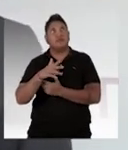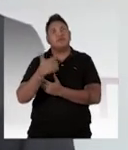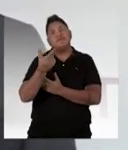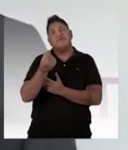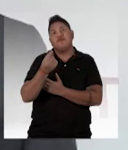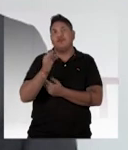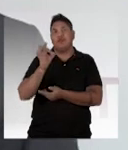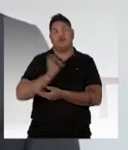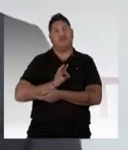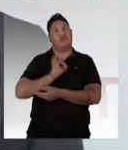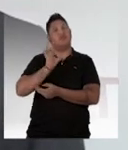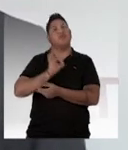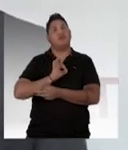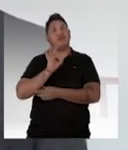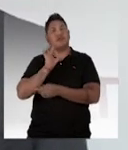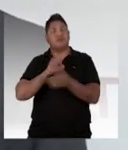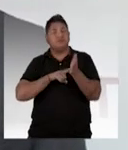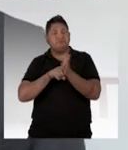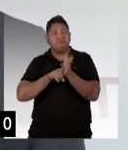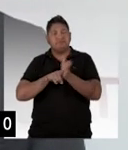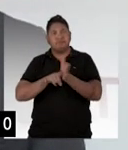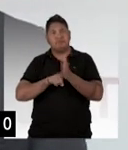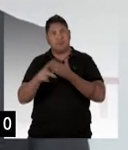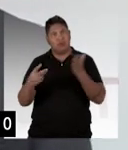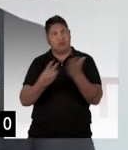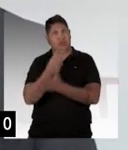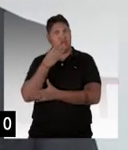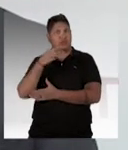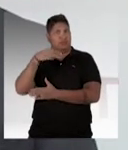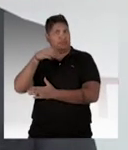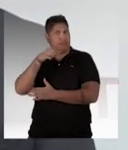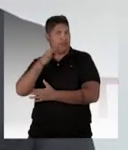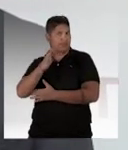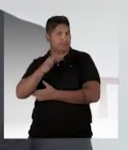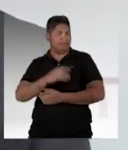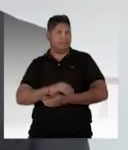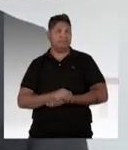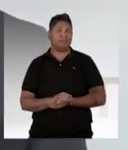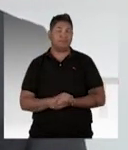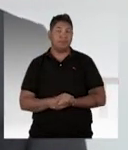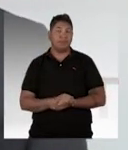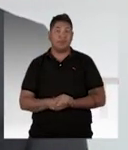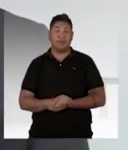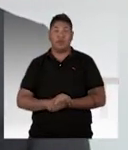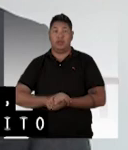menos 20% das investigações que o Ministério Público do Trabalho tem em curso.